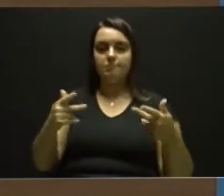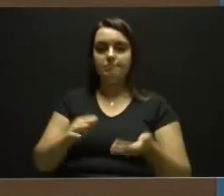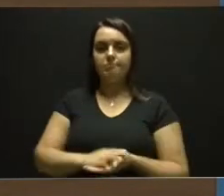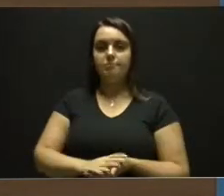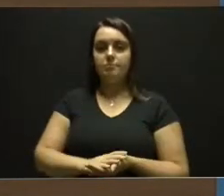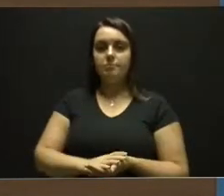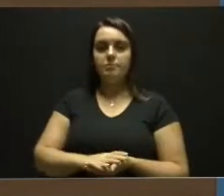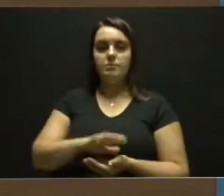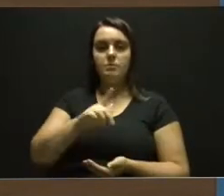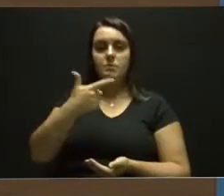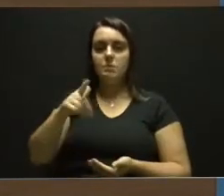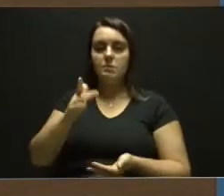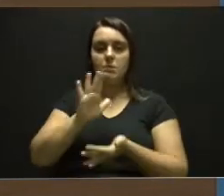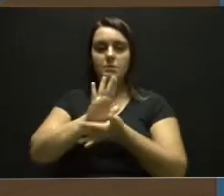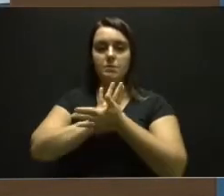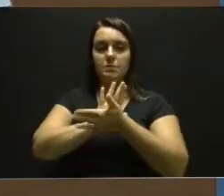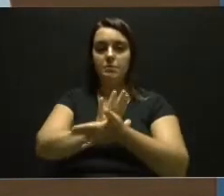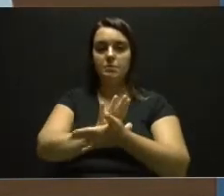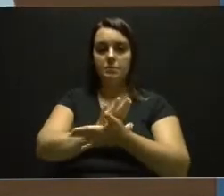barreira